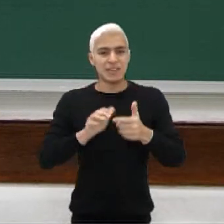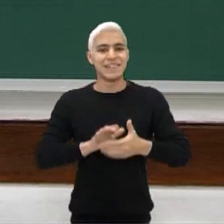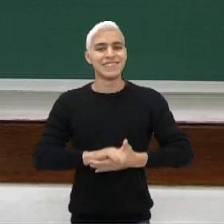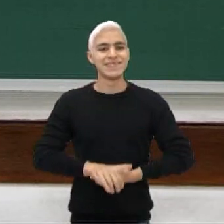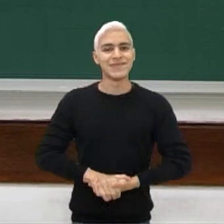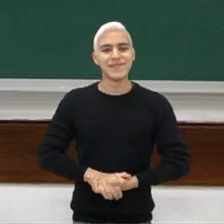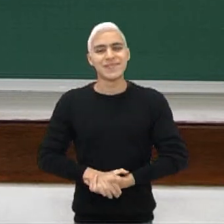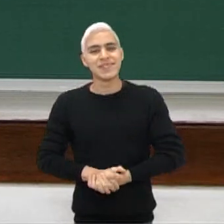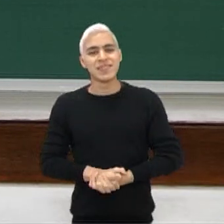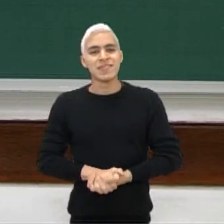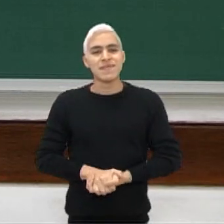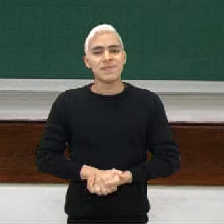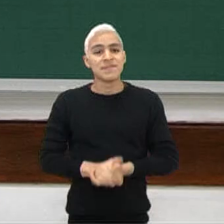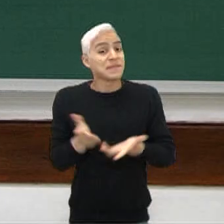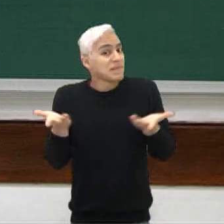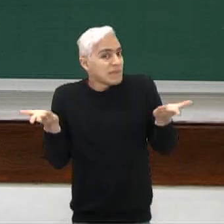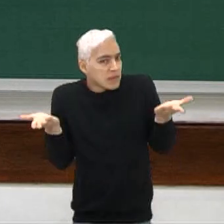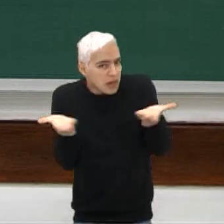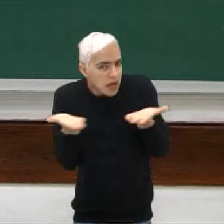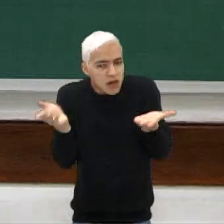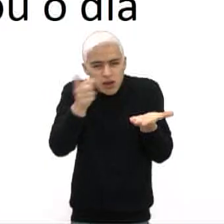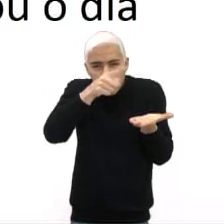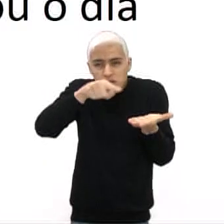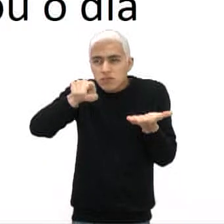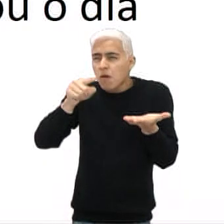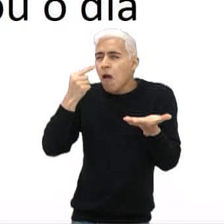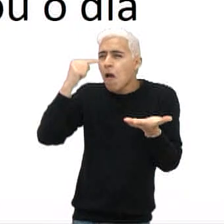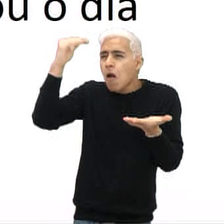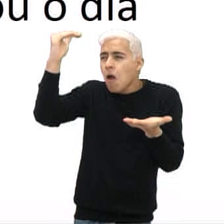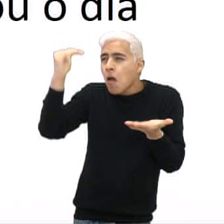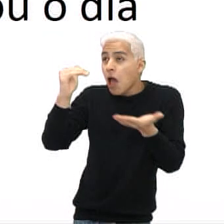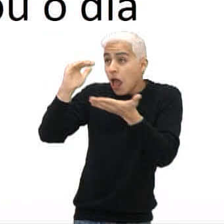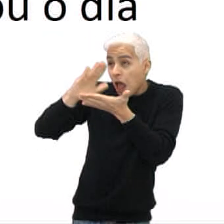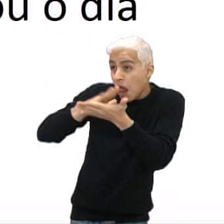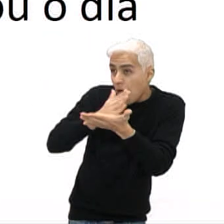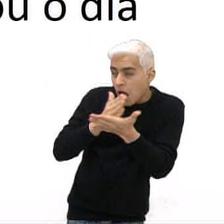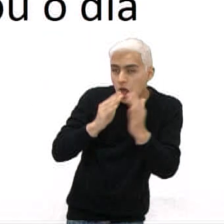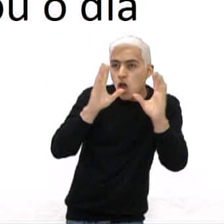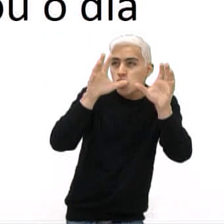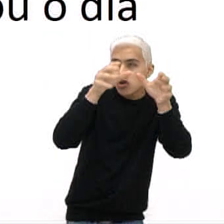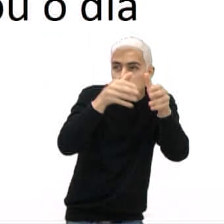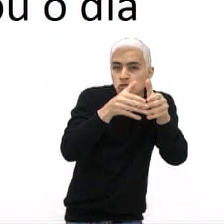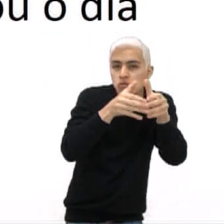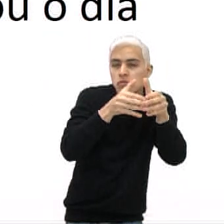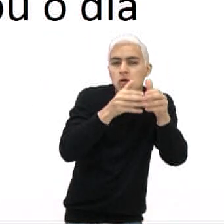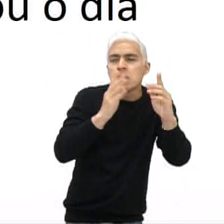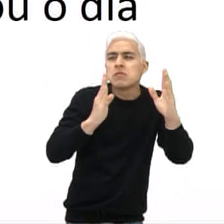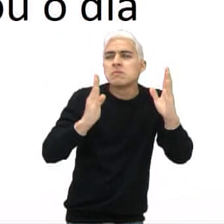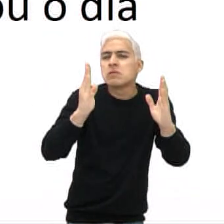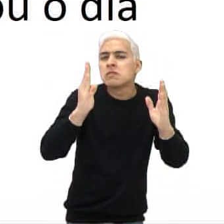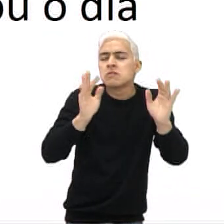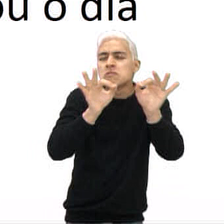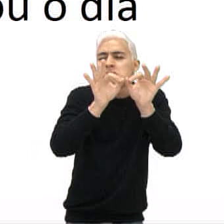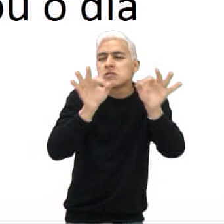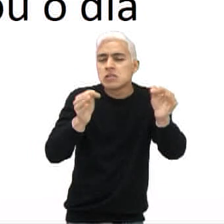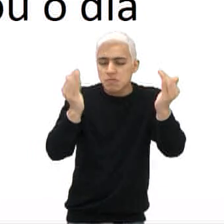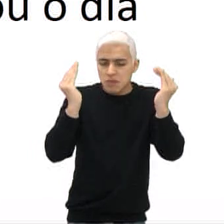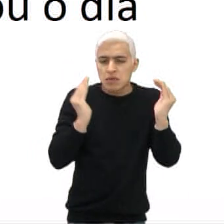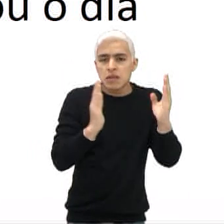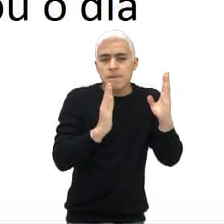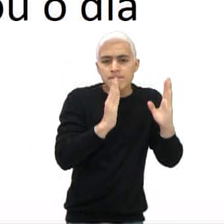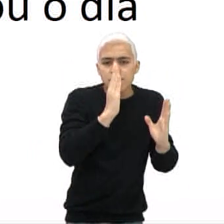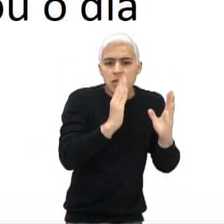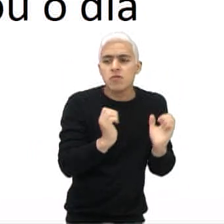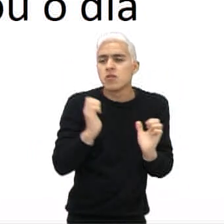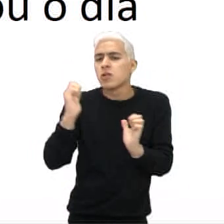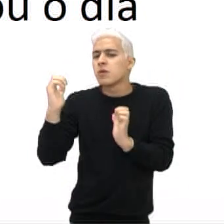mais. Ok? Agora, classifique as orações em períodos simples ou compostos. Acabei de dizer para vocês. Como